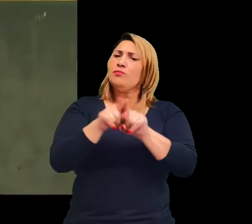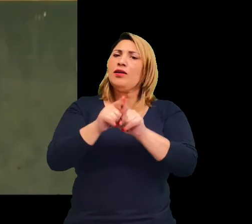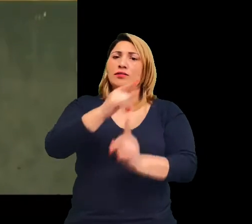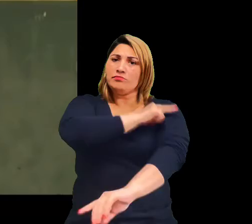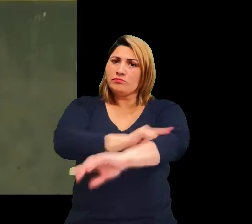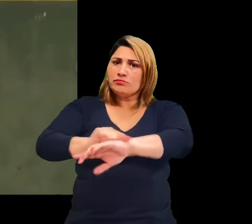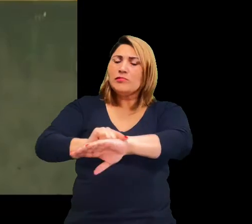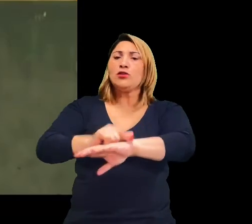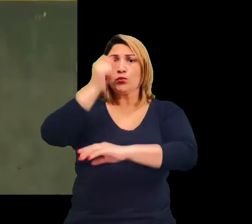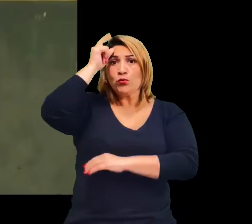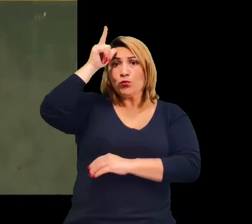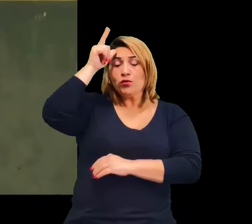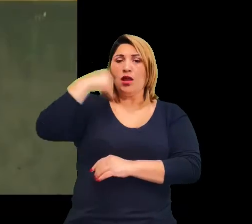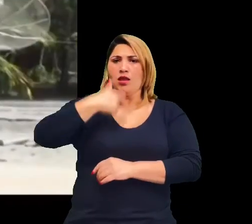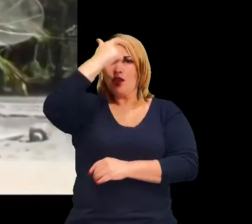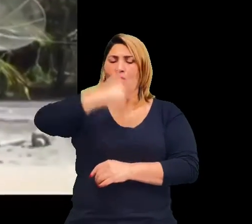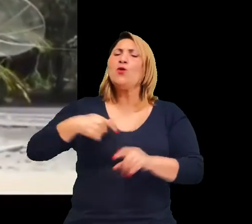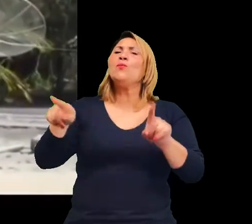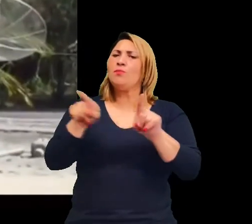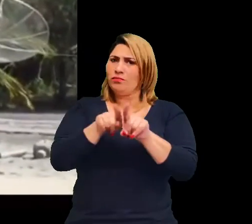entendeu? Então eu já me considero como índia, sim.